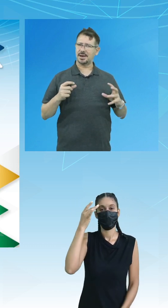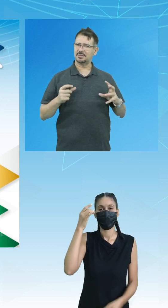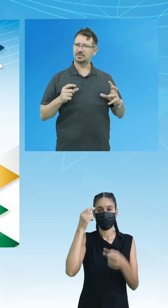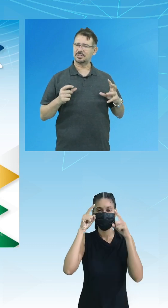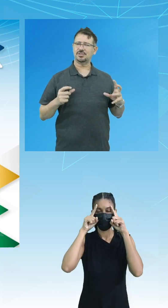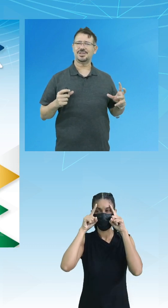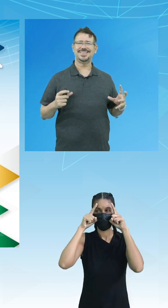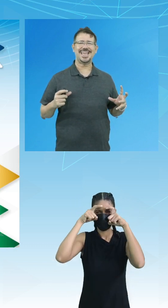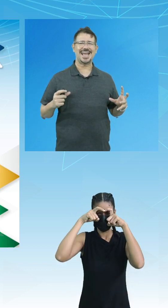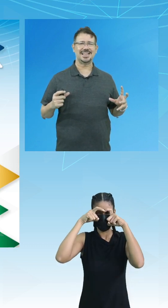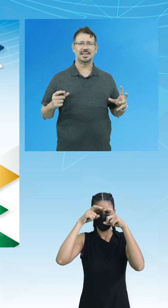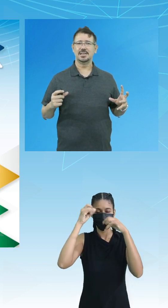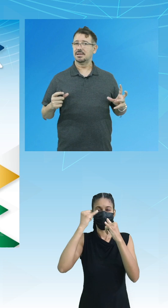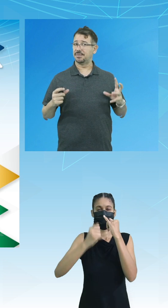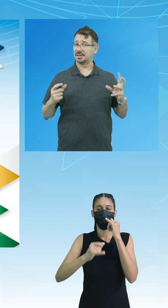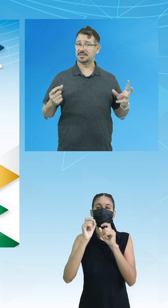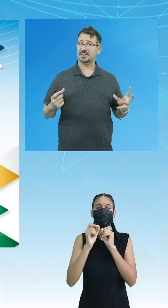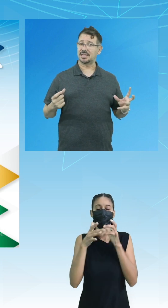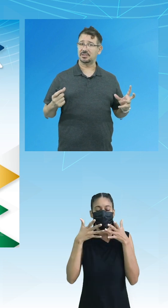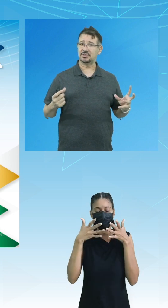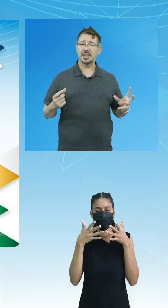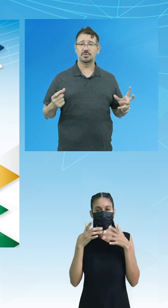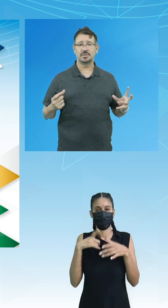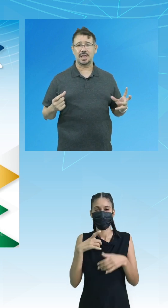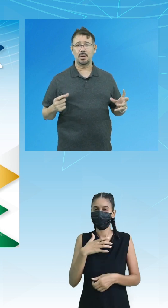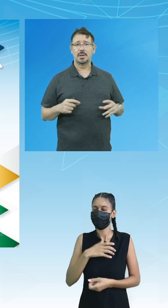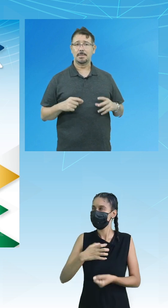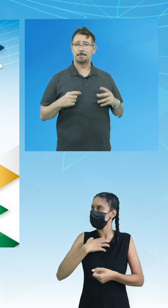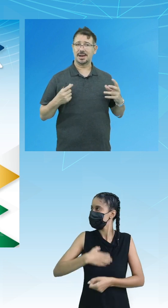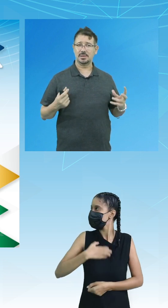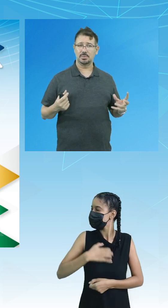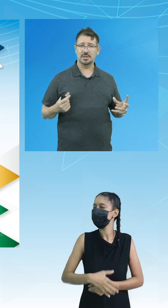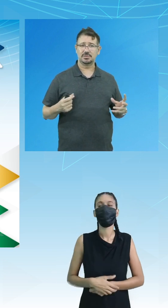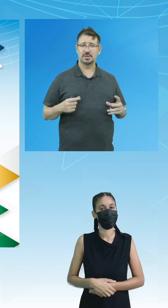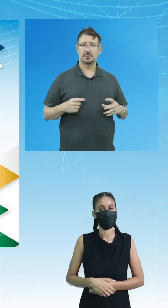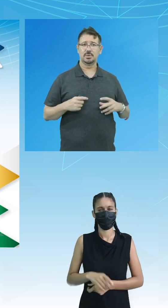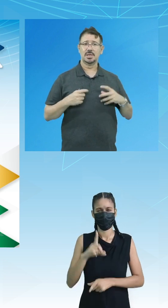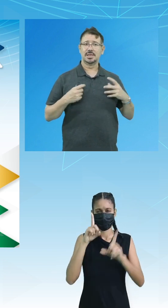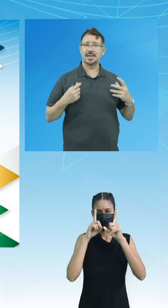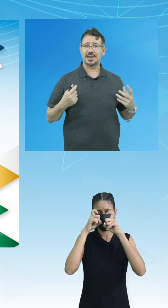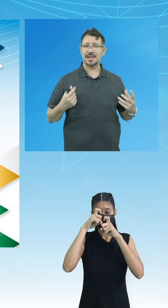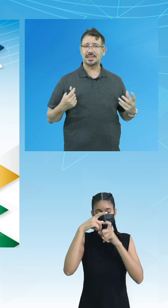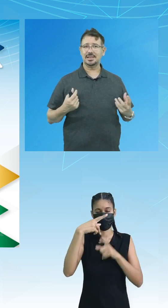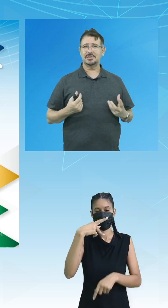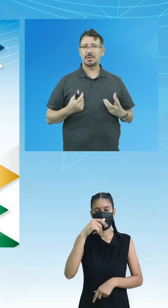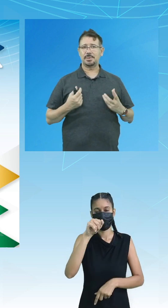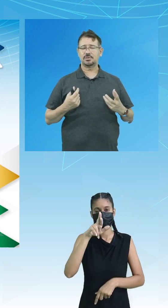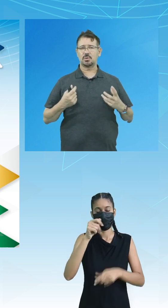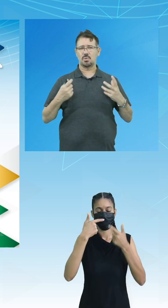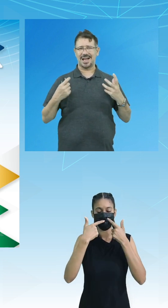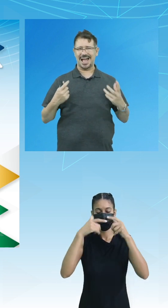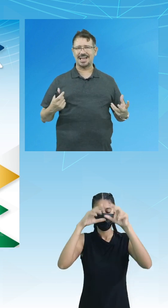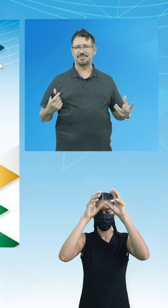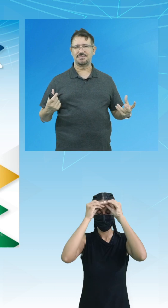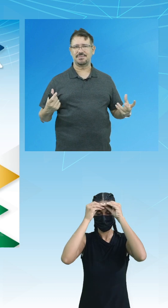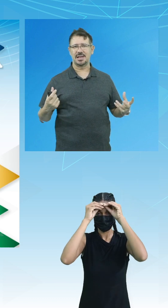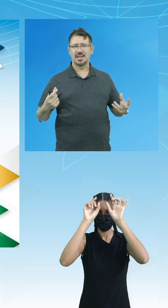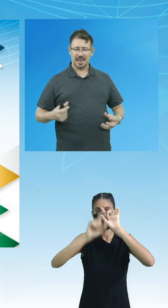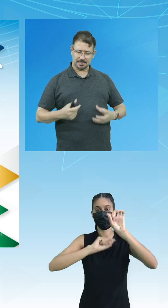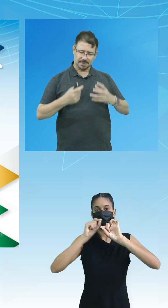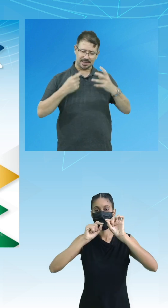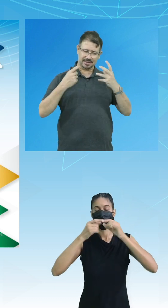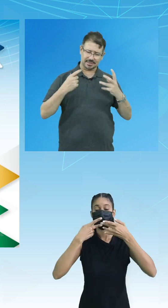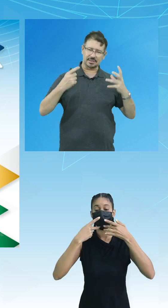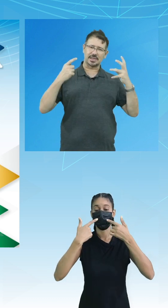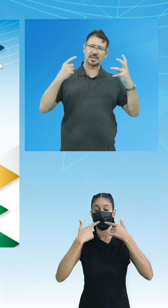ela parece estar chateada. Franzir a testa é um sinal paralinguístico que caracteriza uma pessoa com raiva.